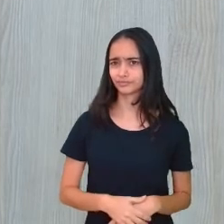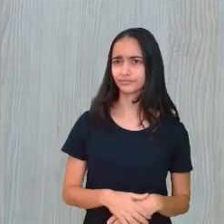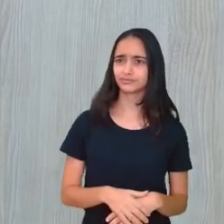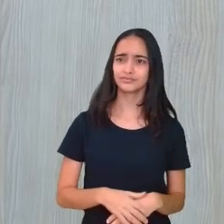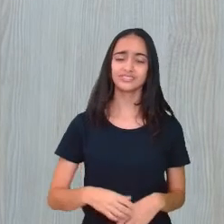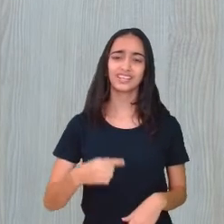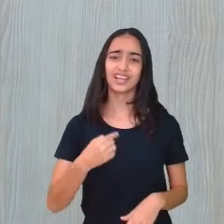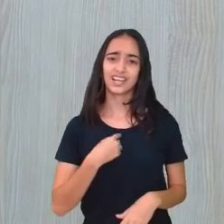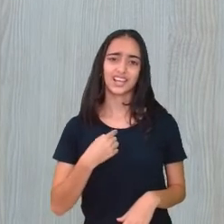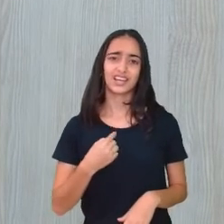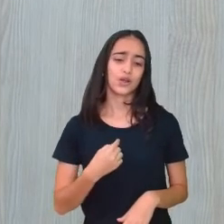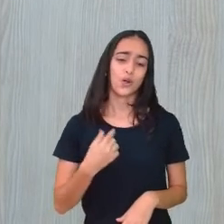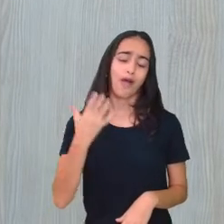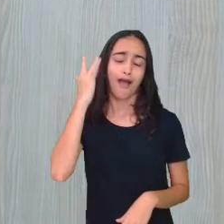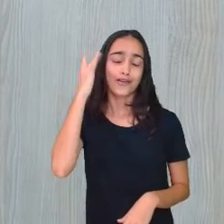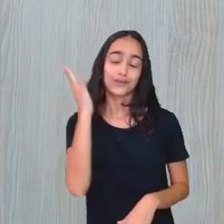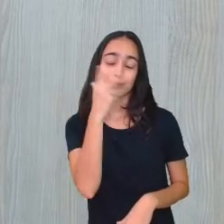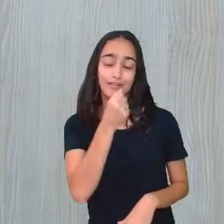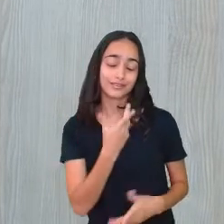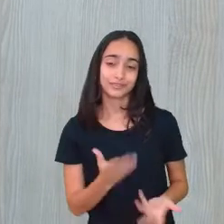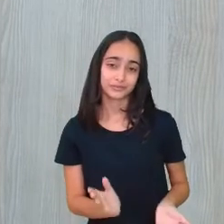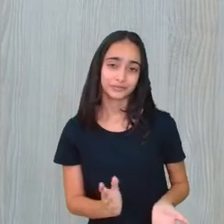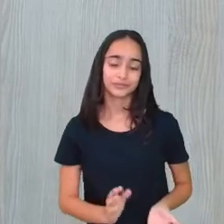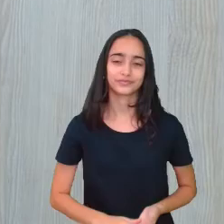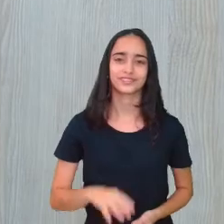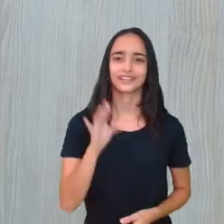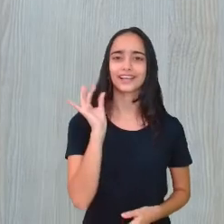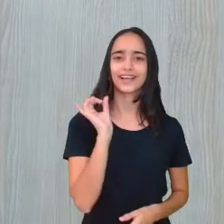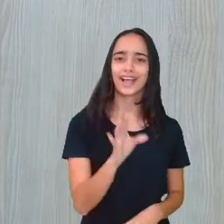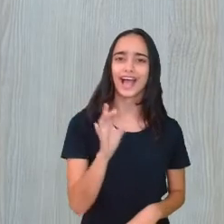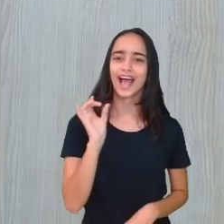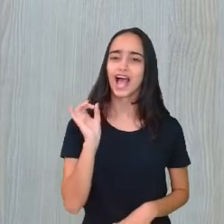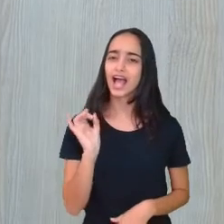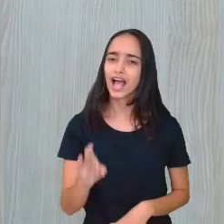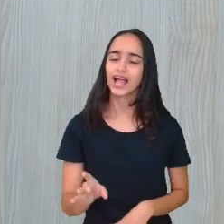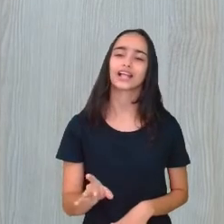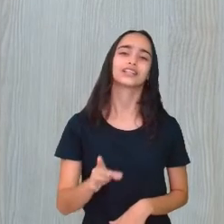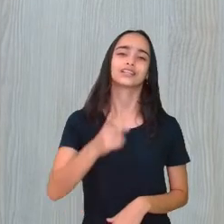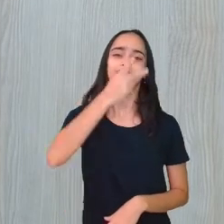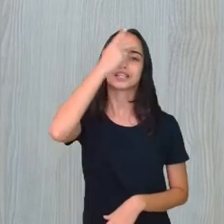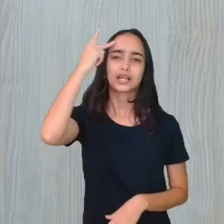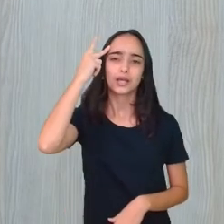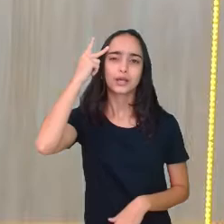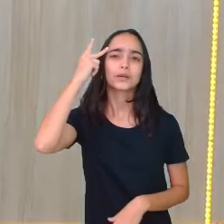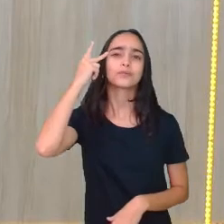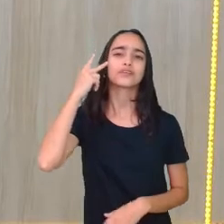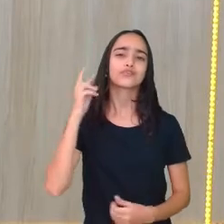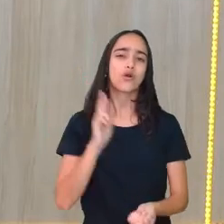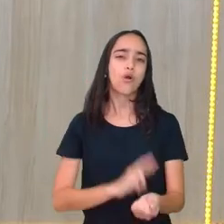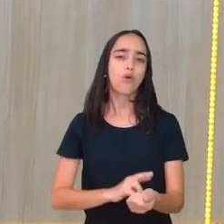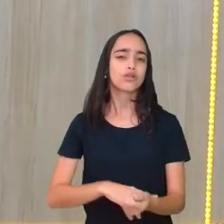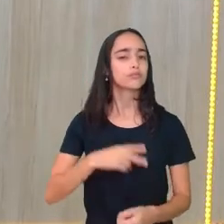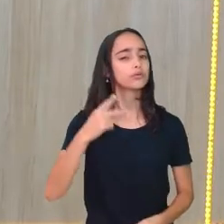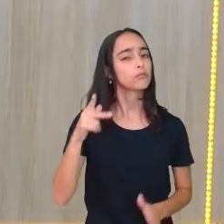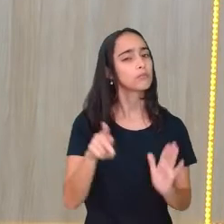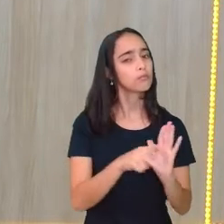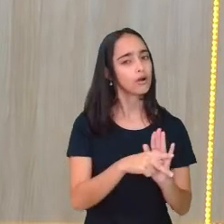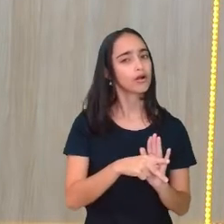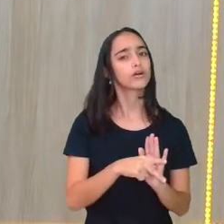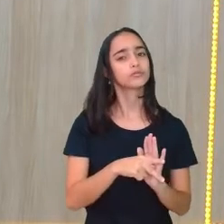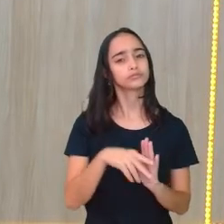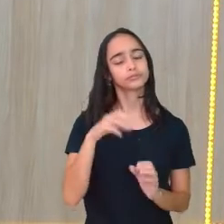acho lindo. Pois é, cada um no seu ritmo, com as suas capacidades ali.